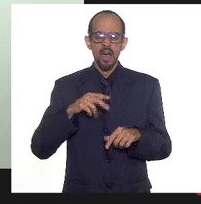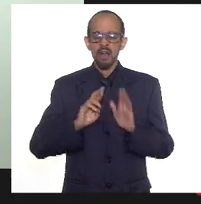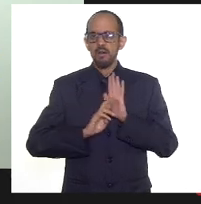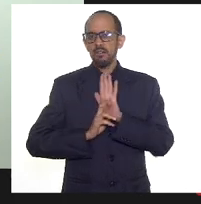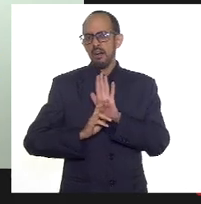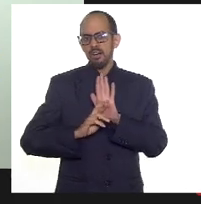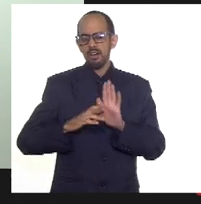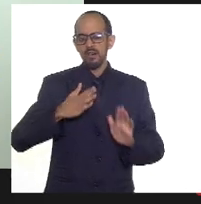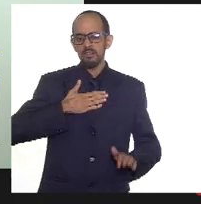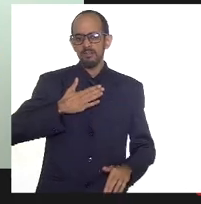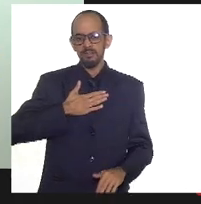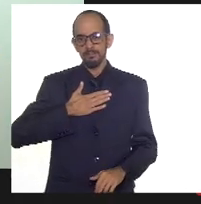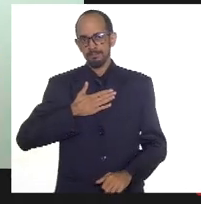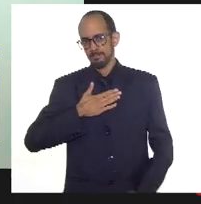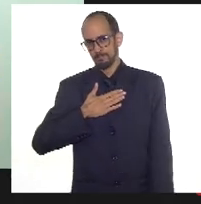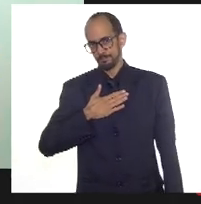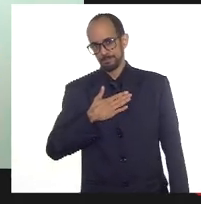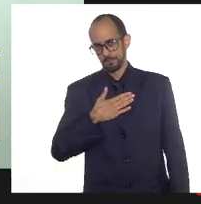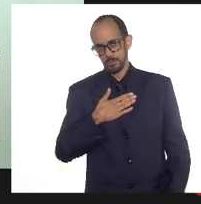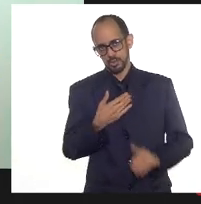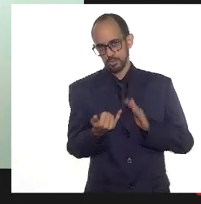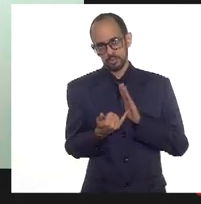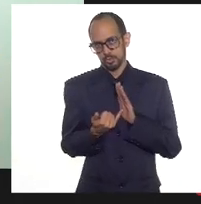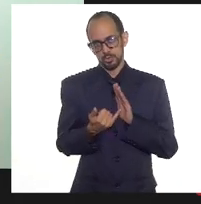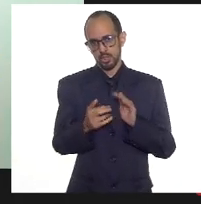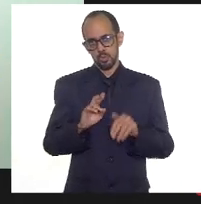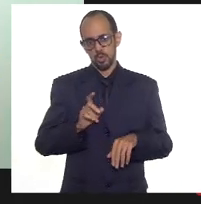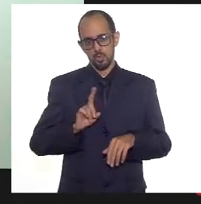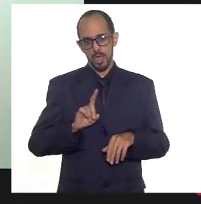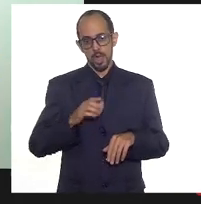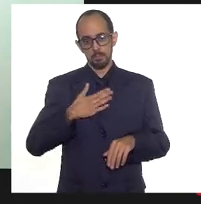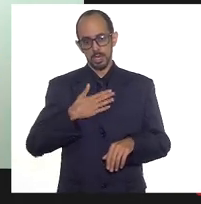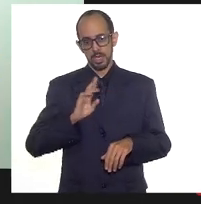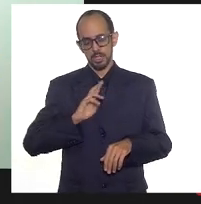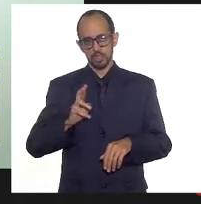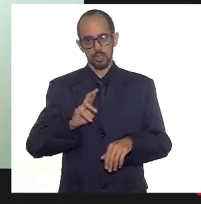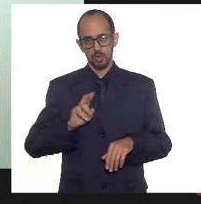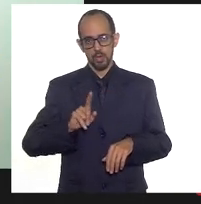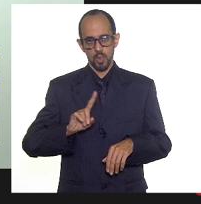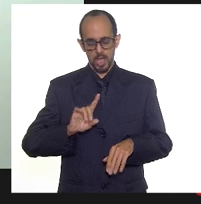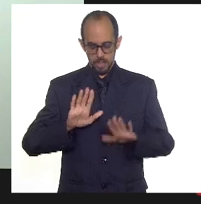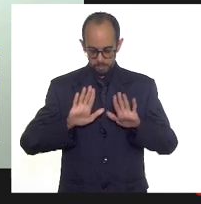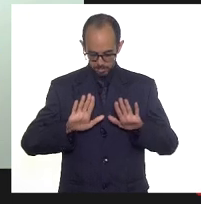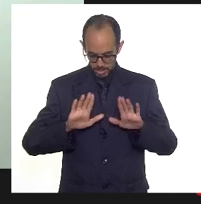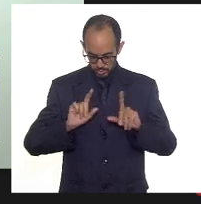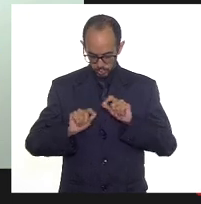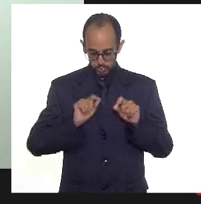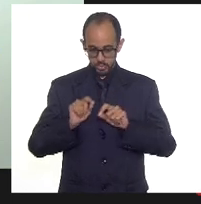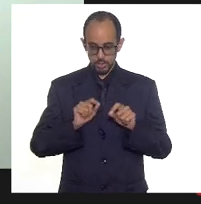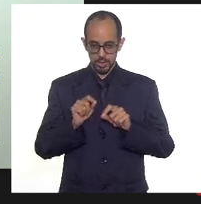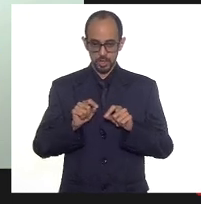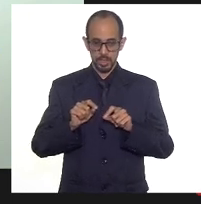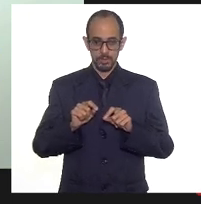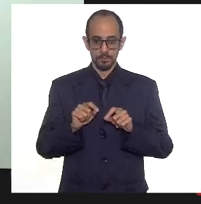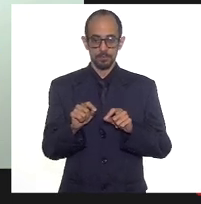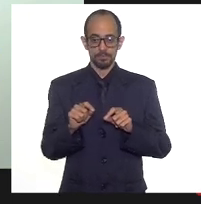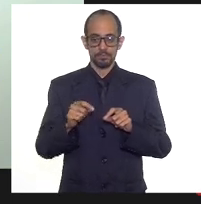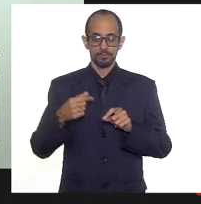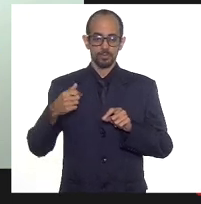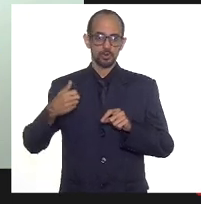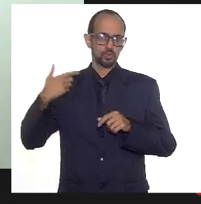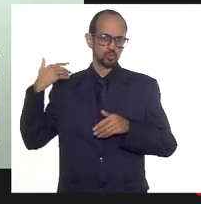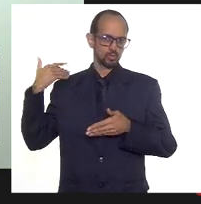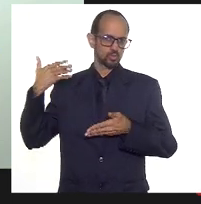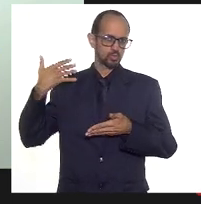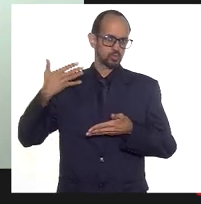vou dizer o nome porque não vale, né? Foi posto aqui, mas eu digo que, de lá para cá, todo o